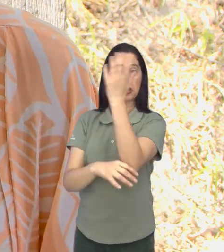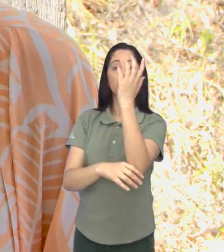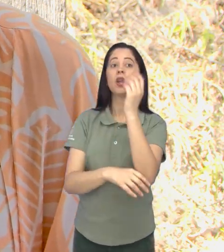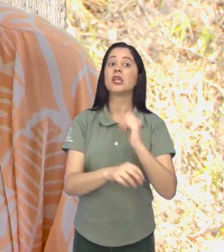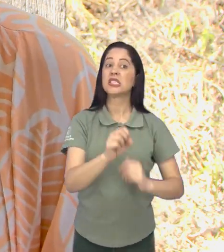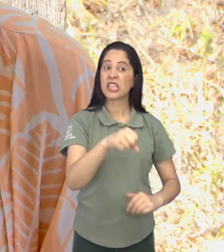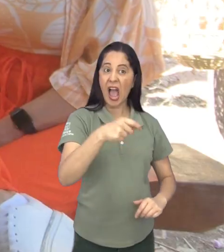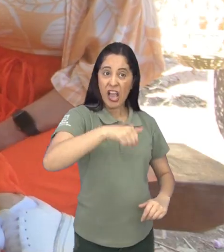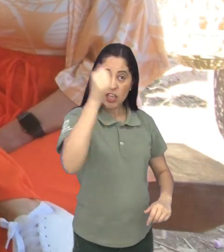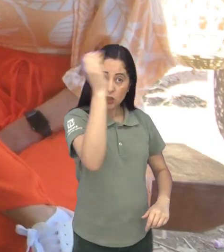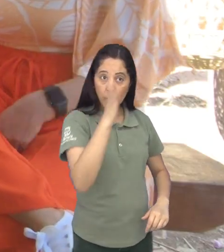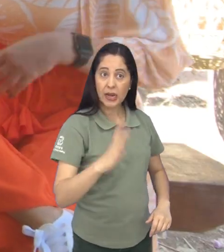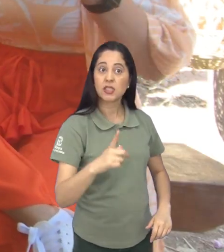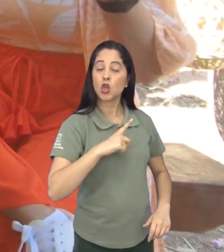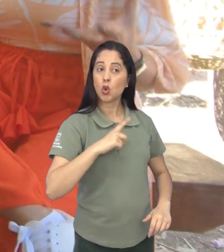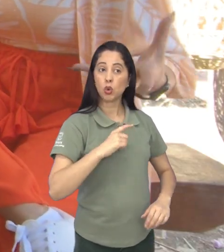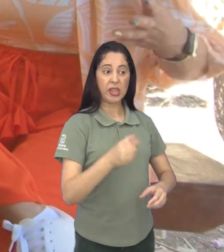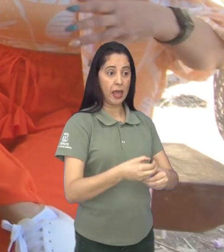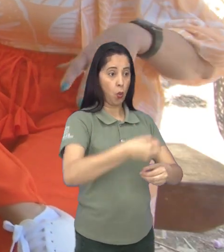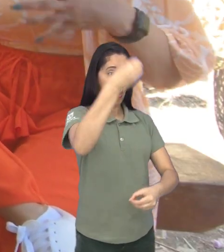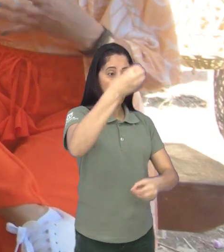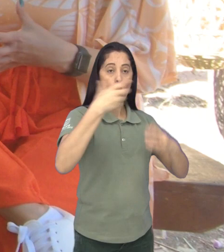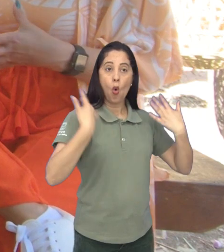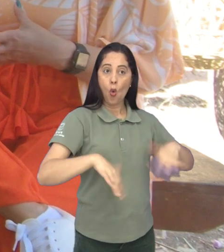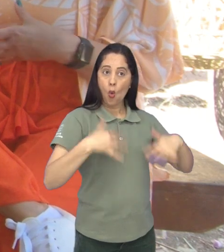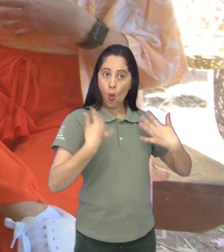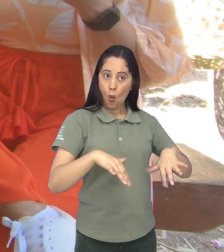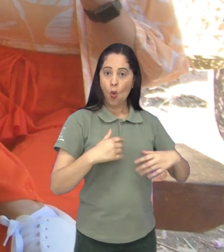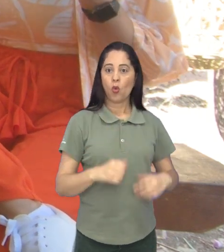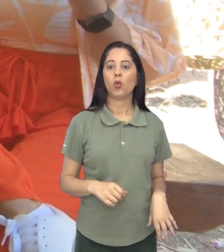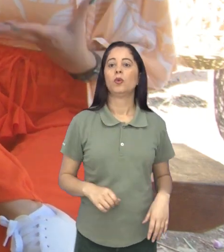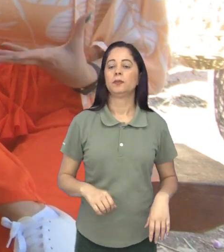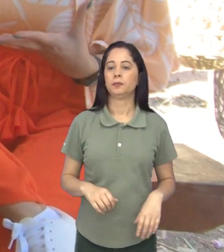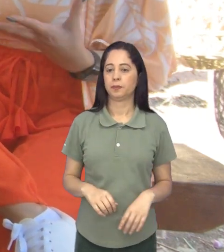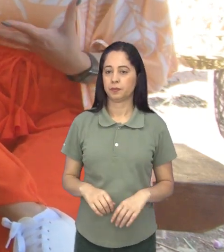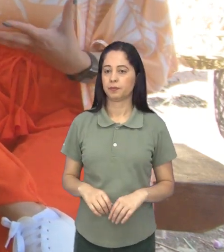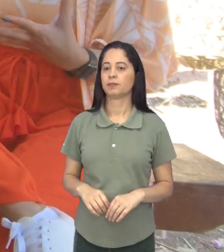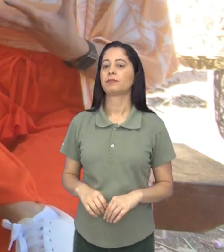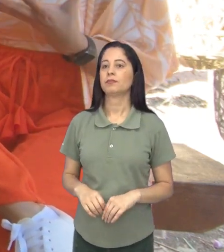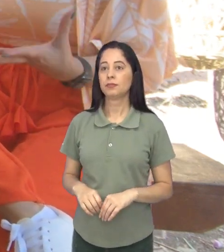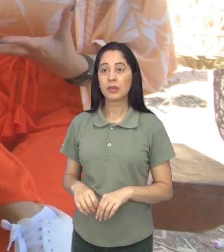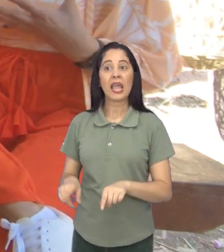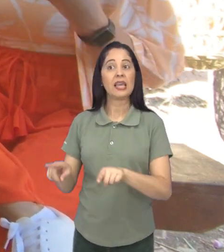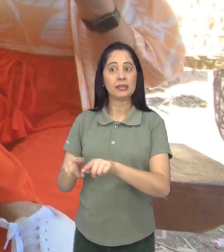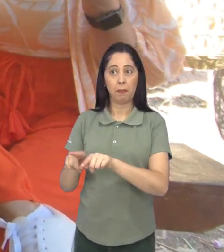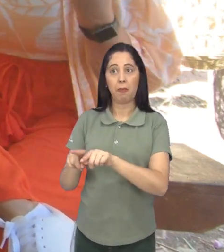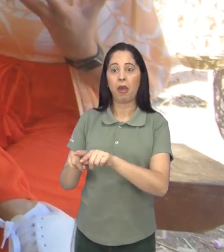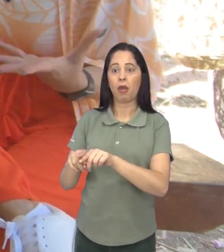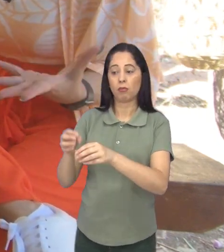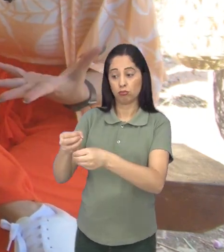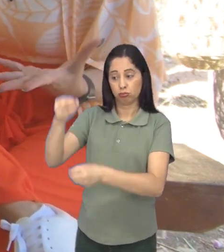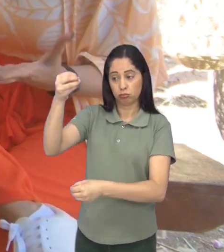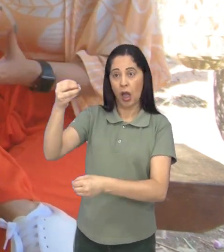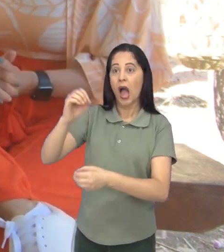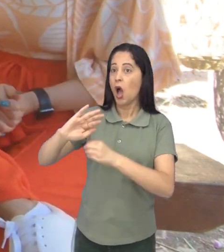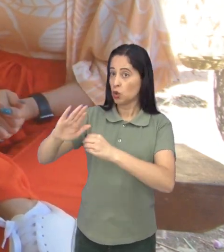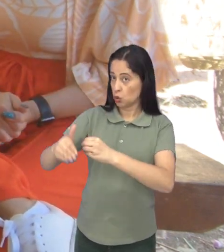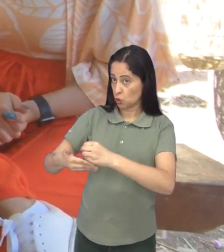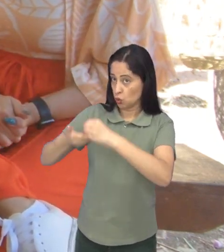não é pouco. A gente sabe que também o bambu, ele é algo que é